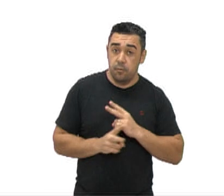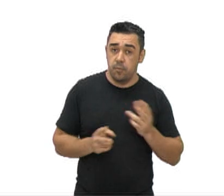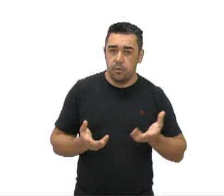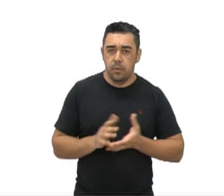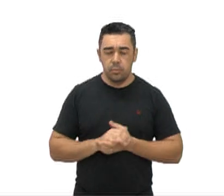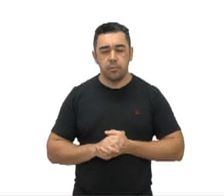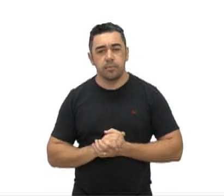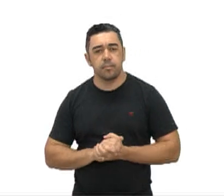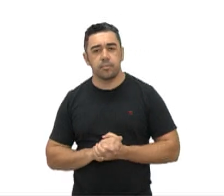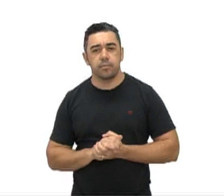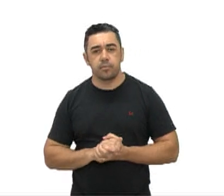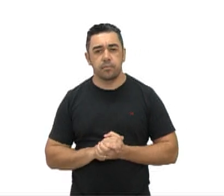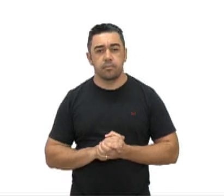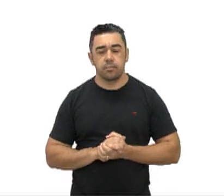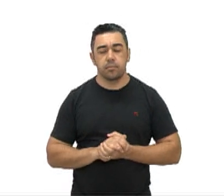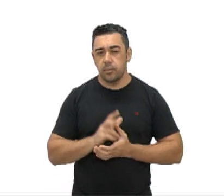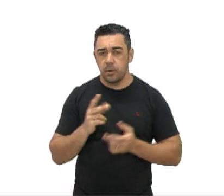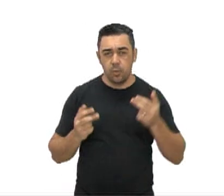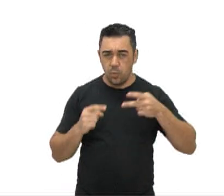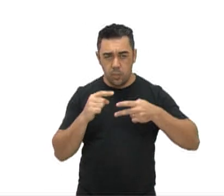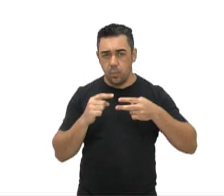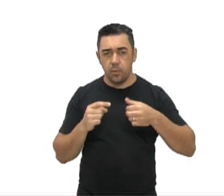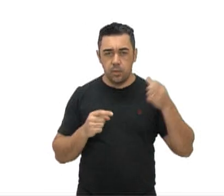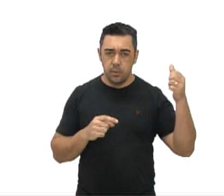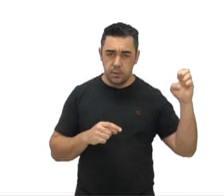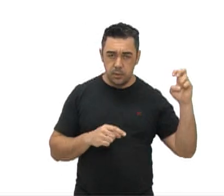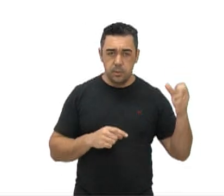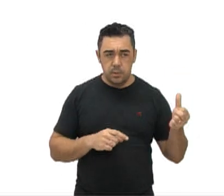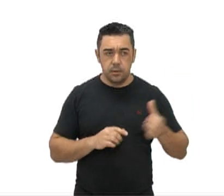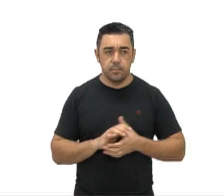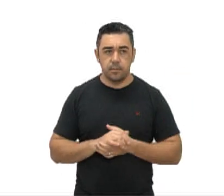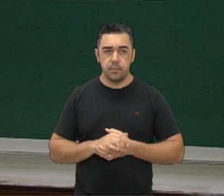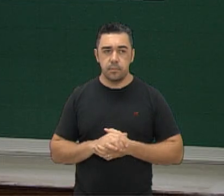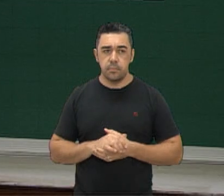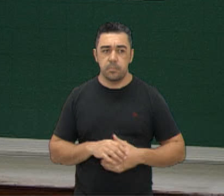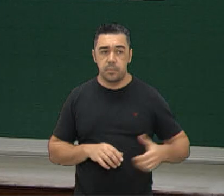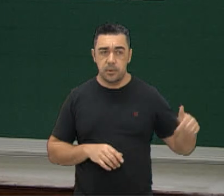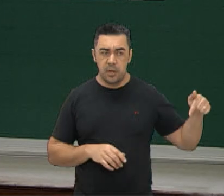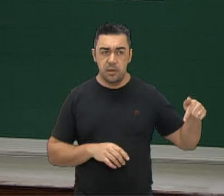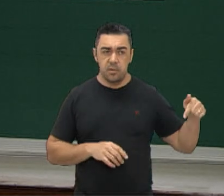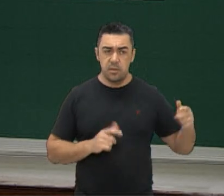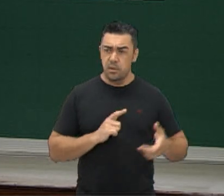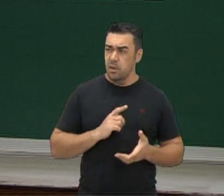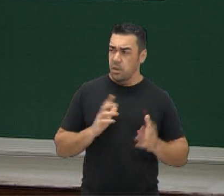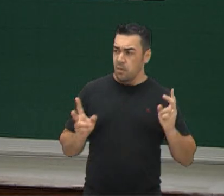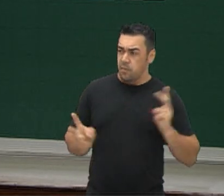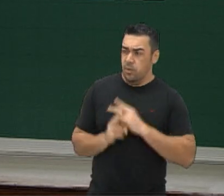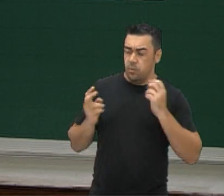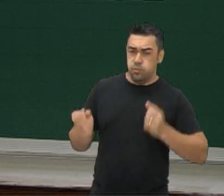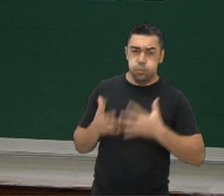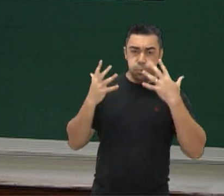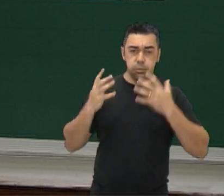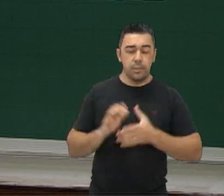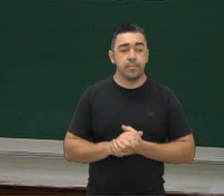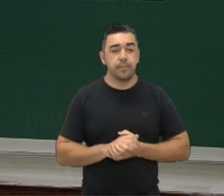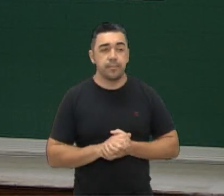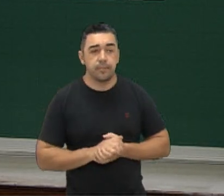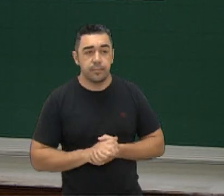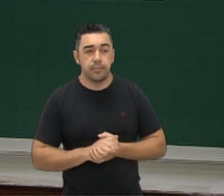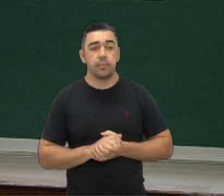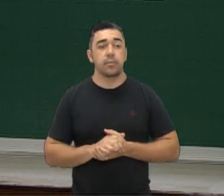Sopla mucho el viento, a mesma coisa, né? Que ventorela, né? Che, que ventaca.